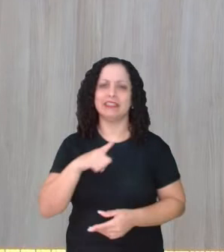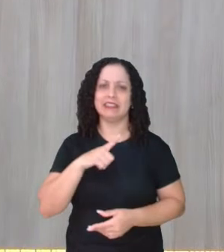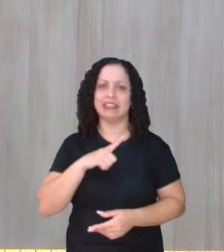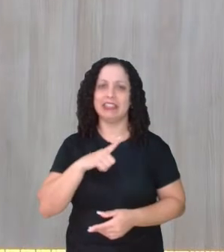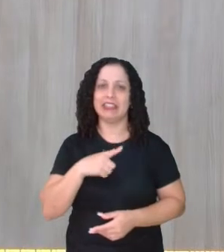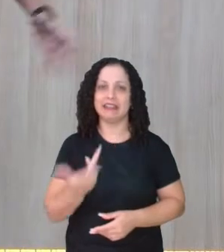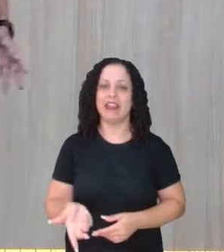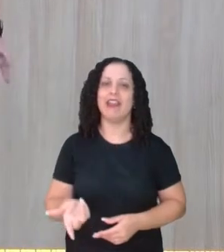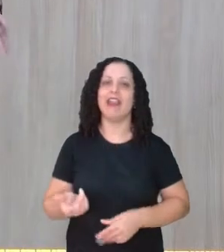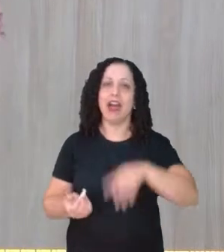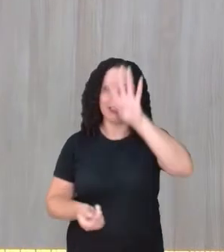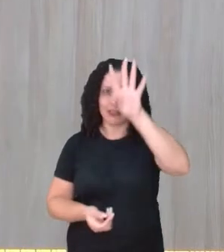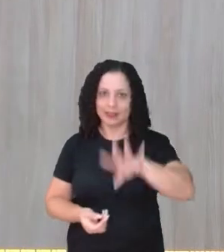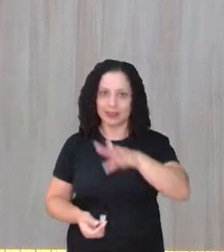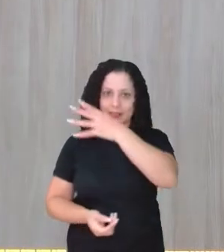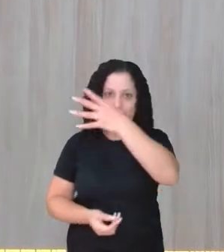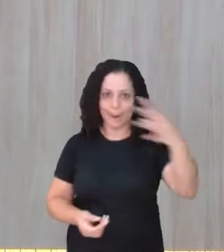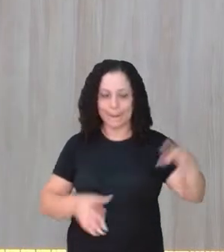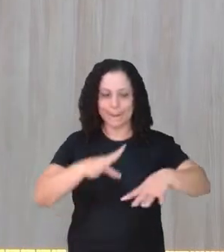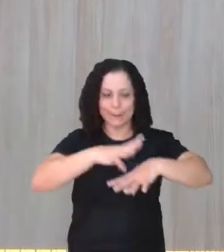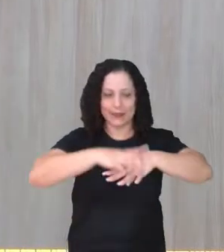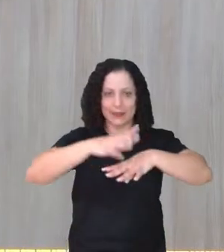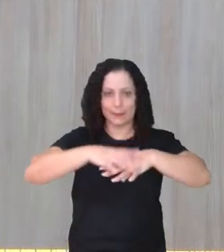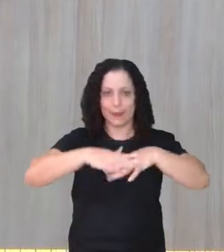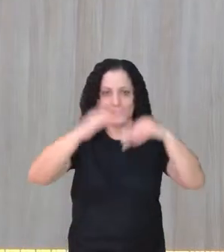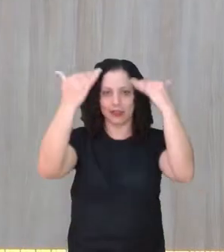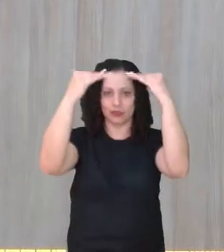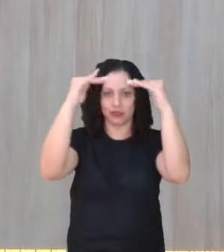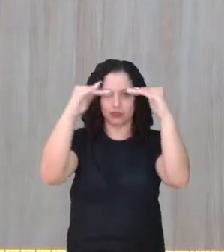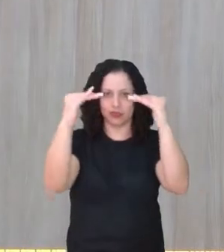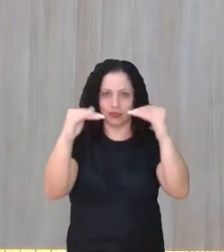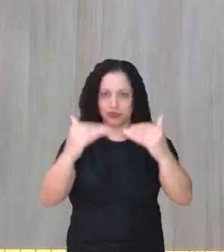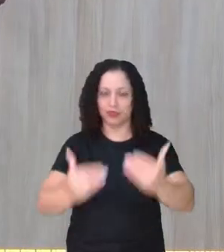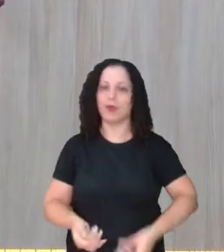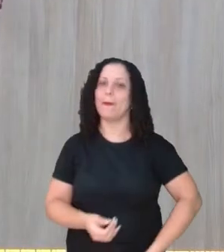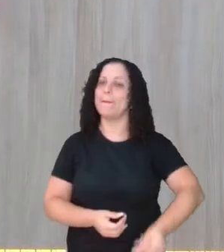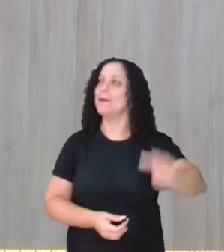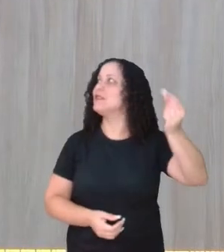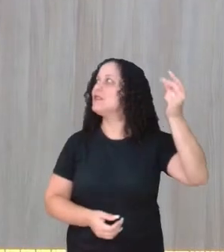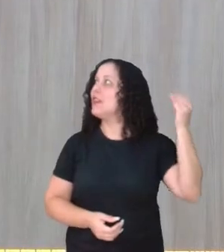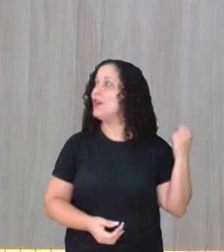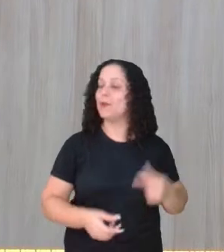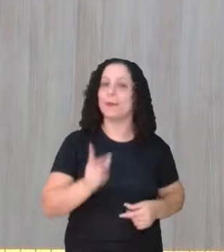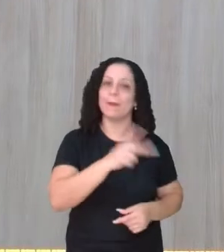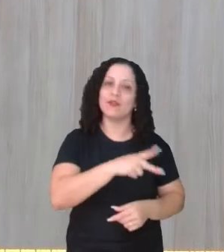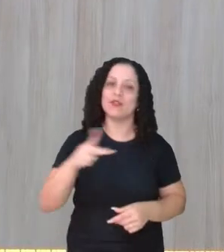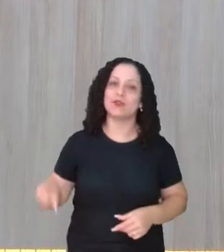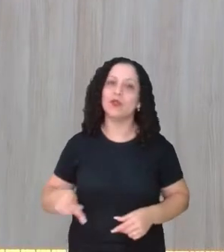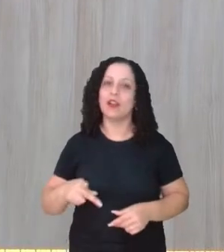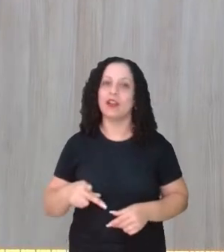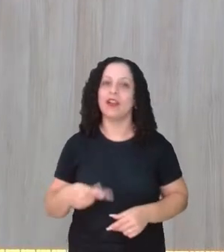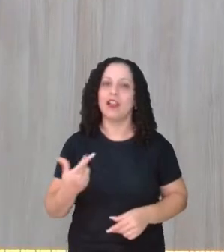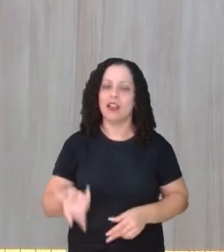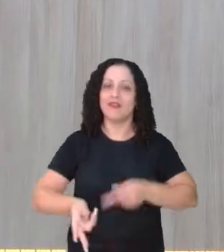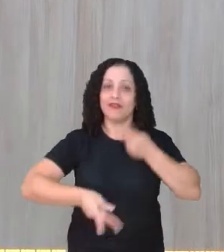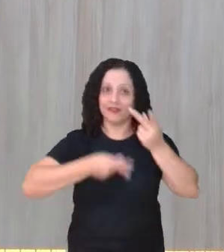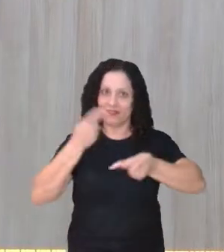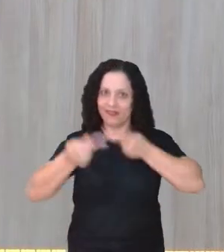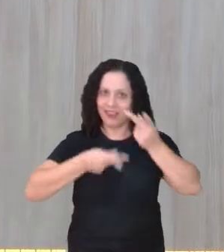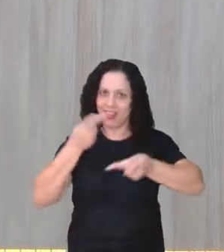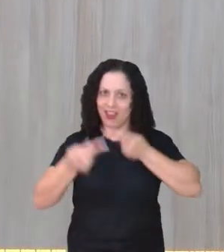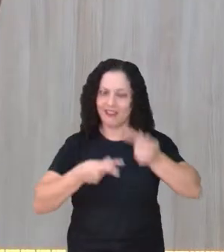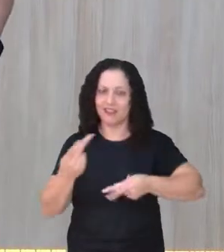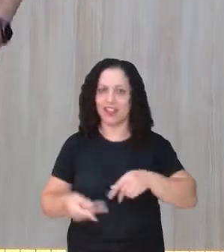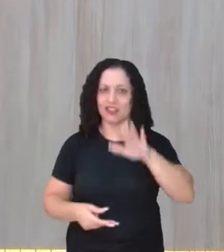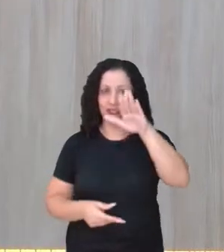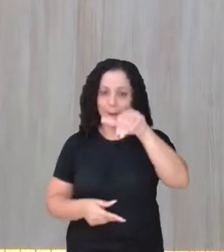da tabuada, por exemplo, né, na minha época a professora chamava ela chamava na frente